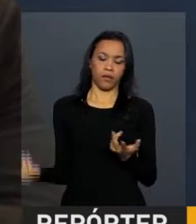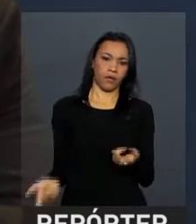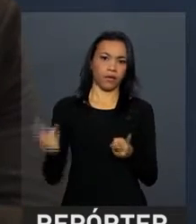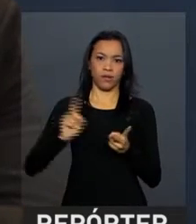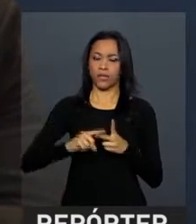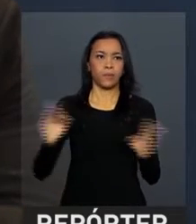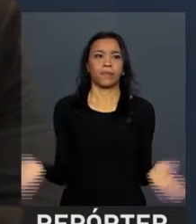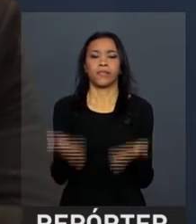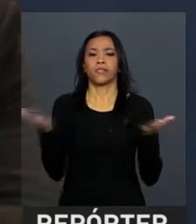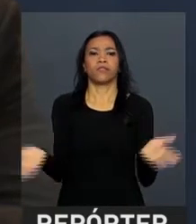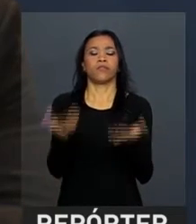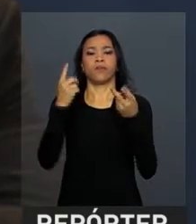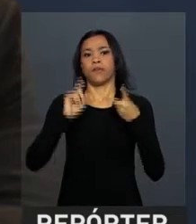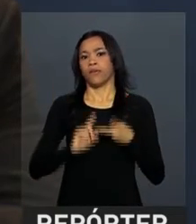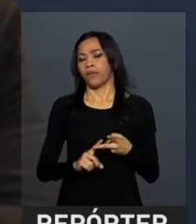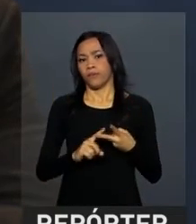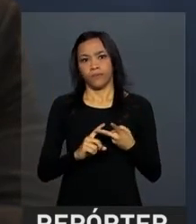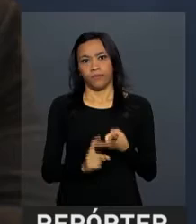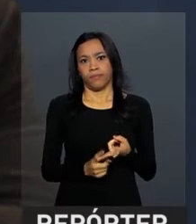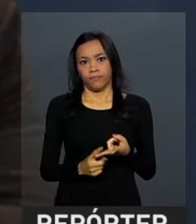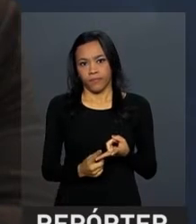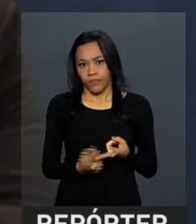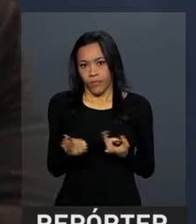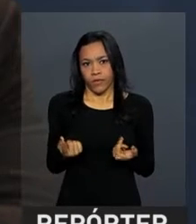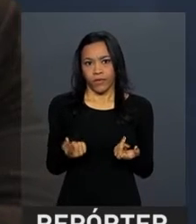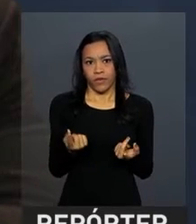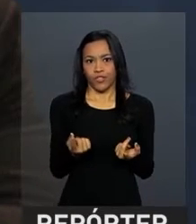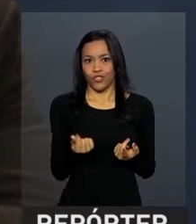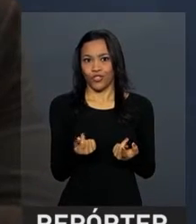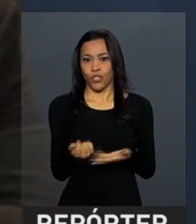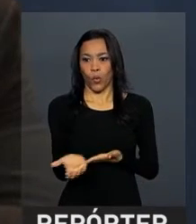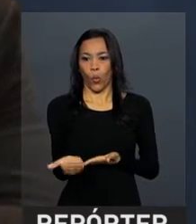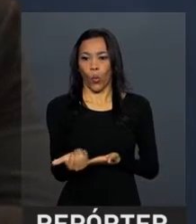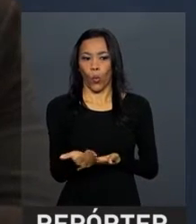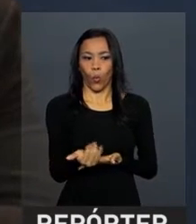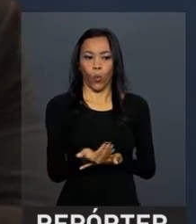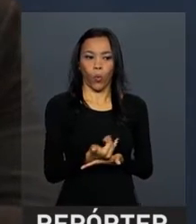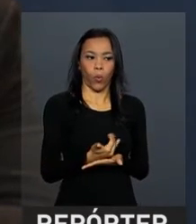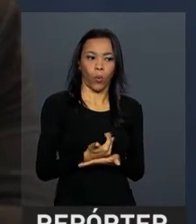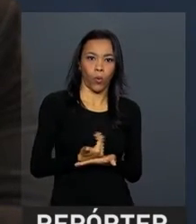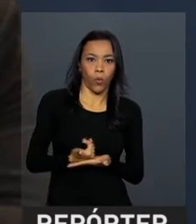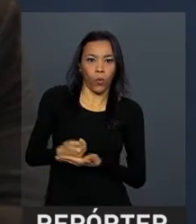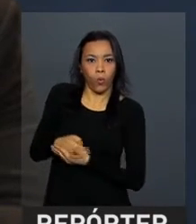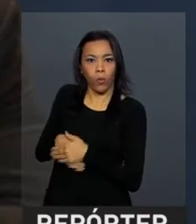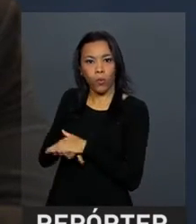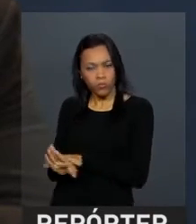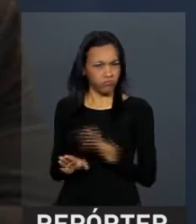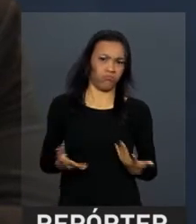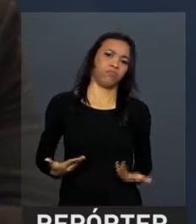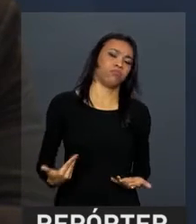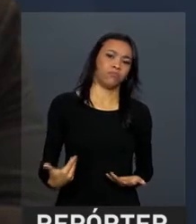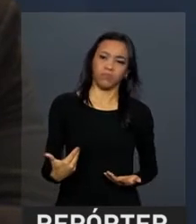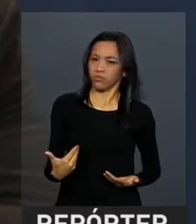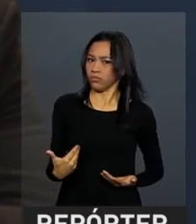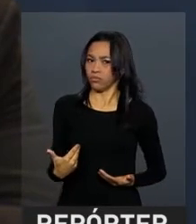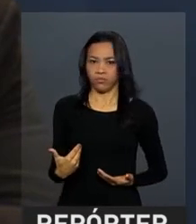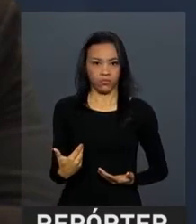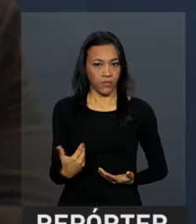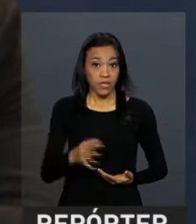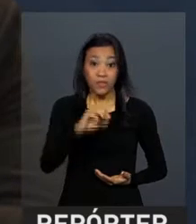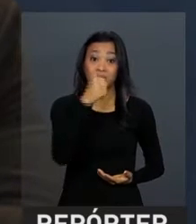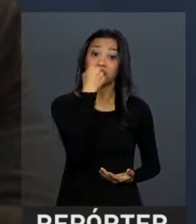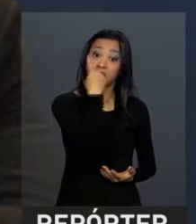para incentivar pequenas fortunas que vão sendo amealhadas ao longo do tempo. São